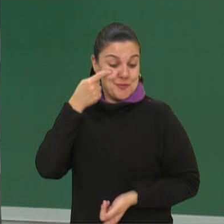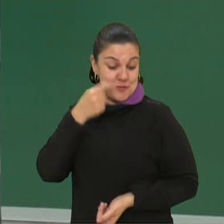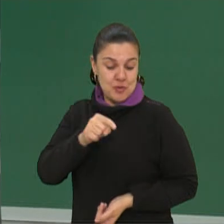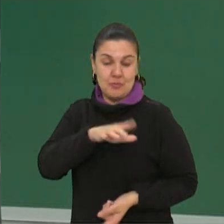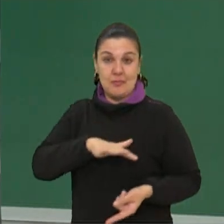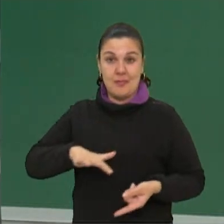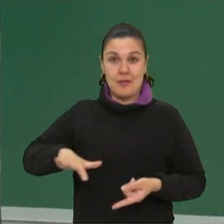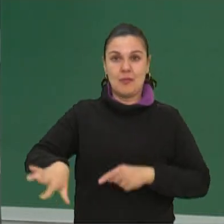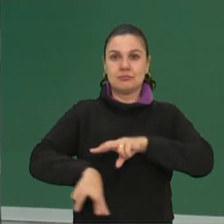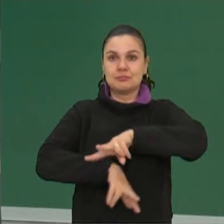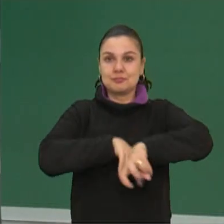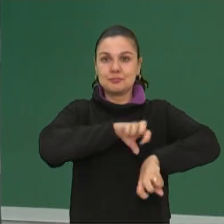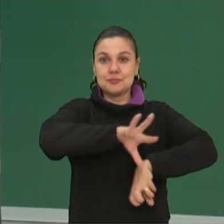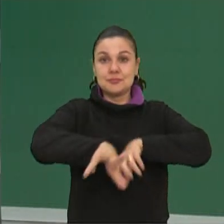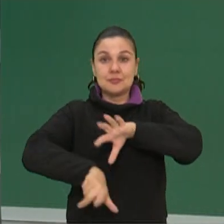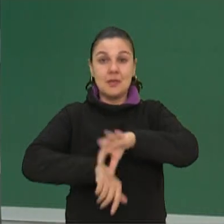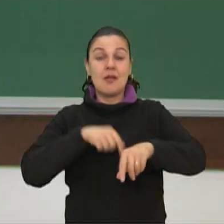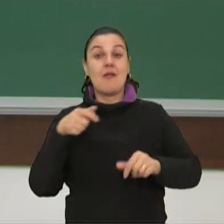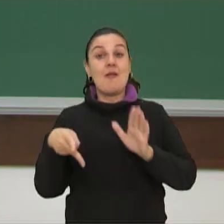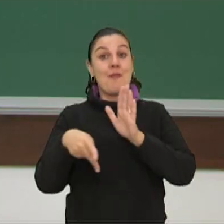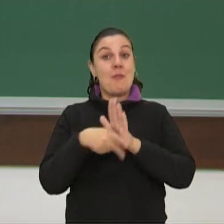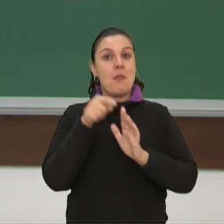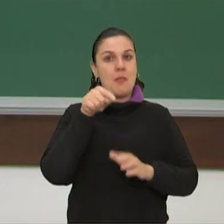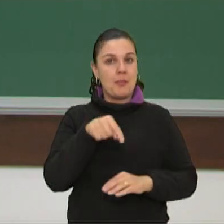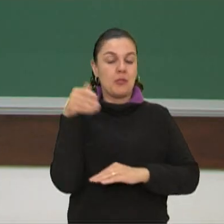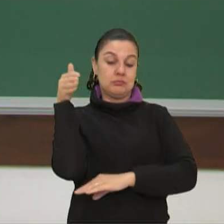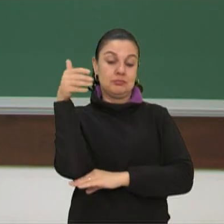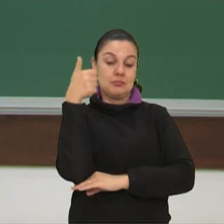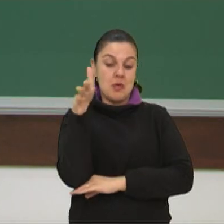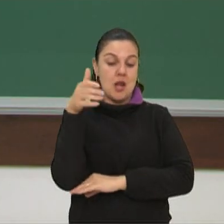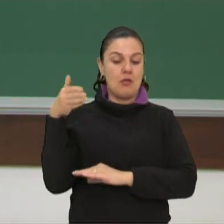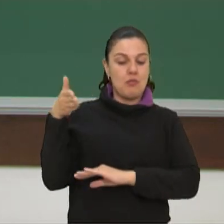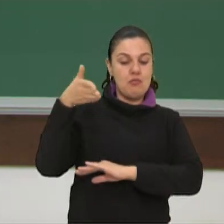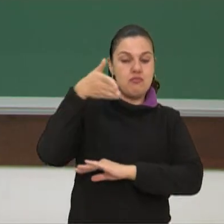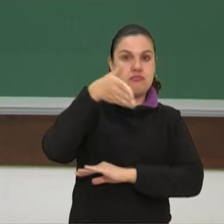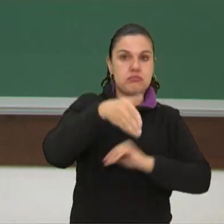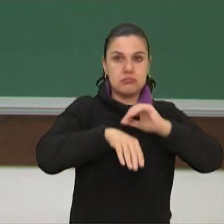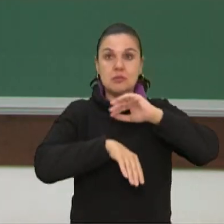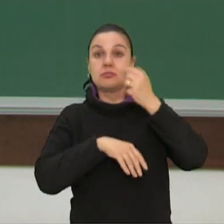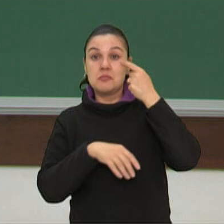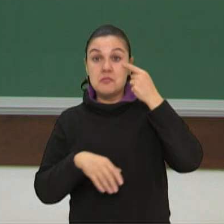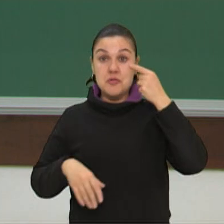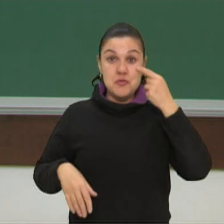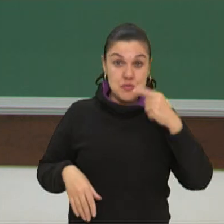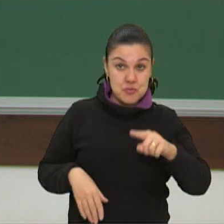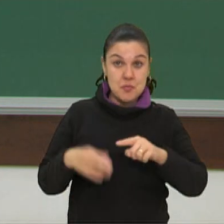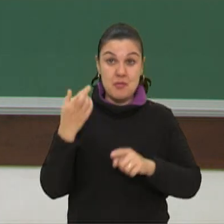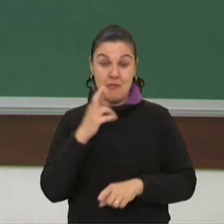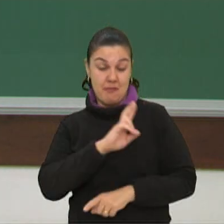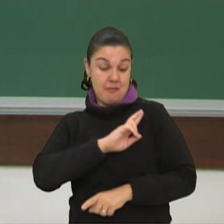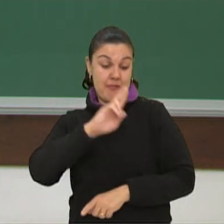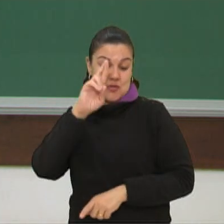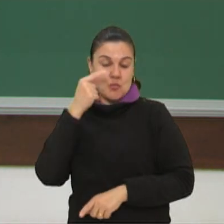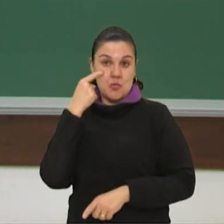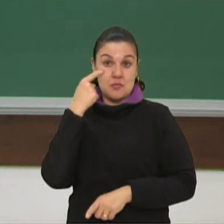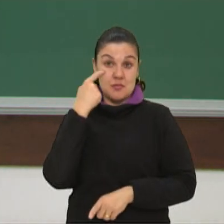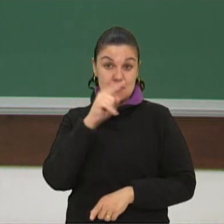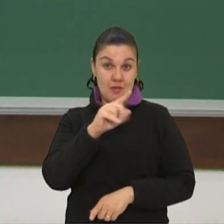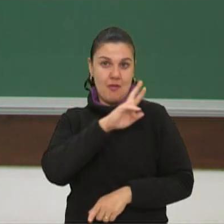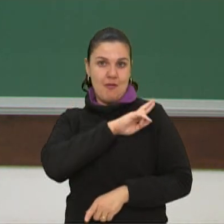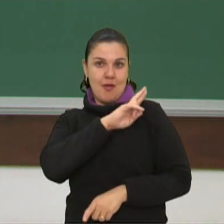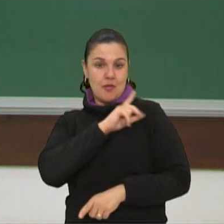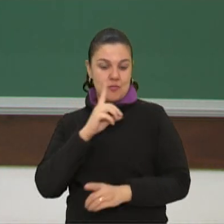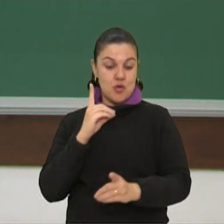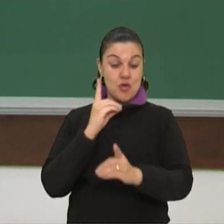áreas de mineração veio da ação desbravadora dos bandeirantes. Eles foram os responsáveis por encontrar as